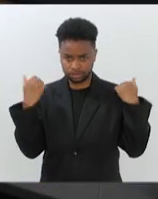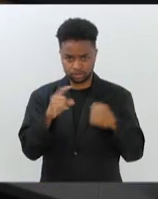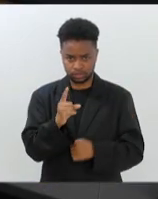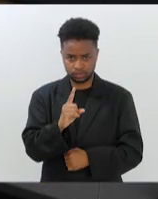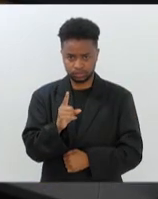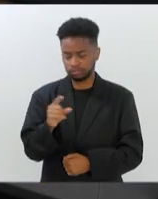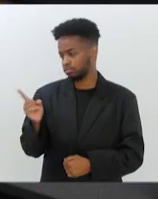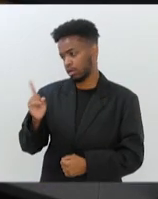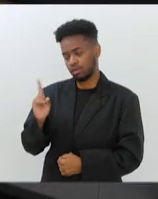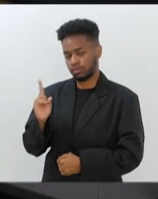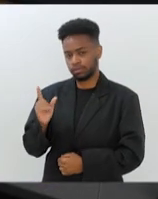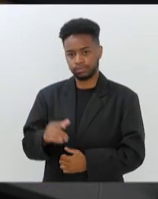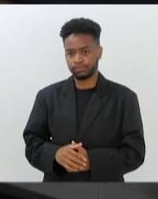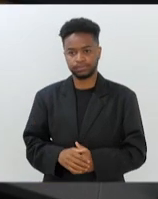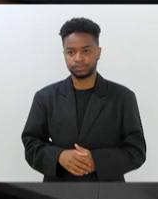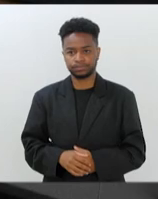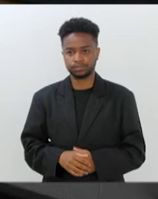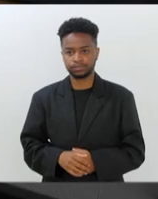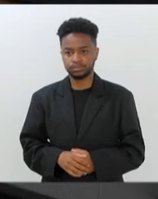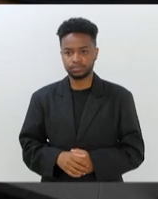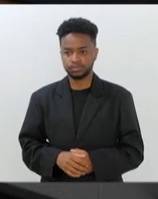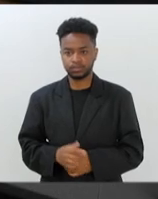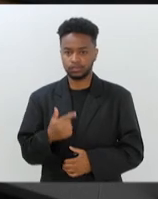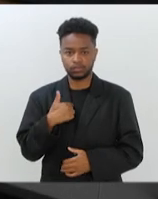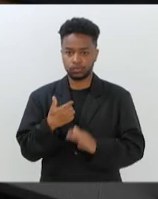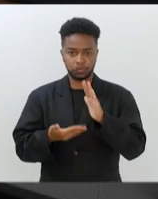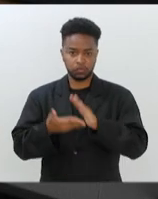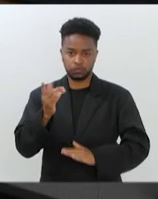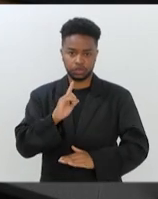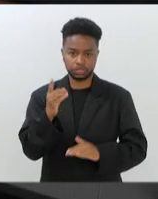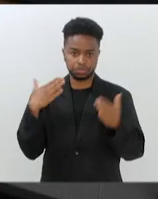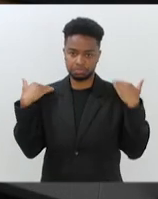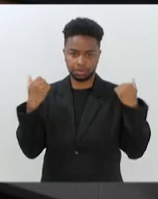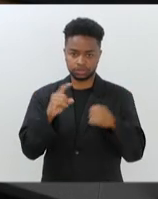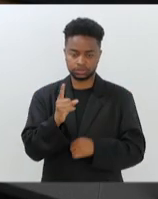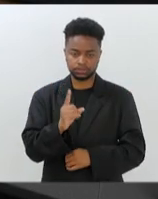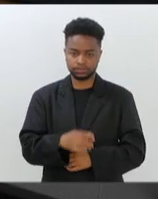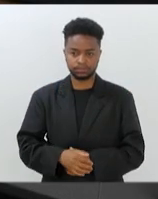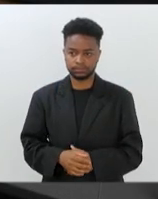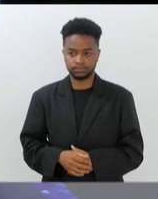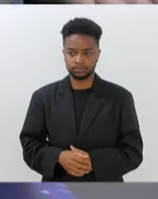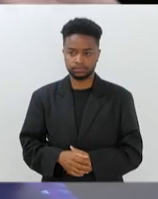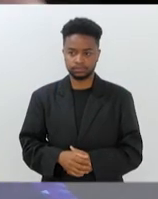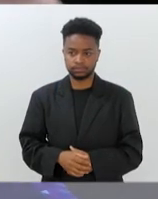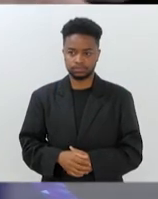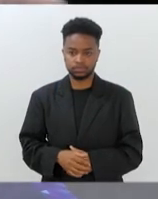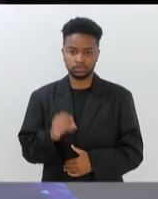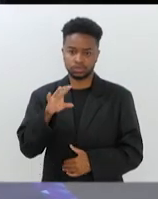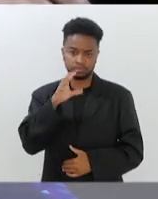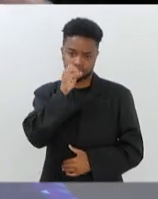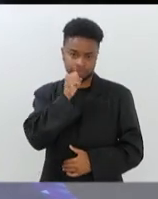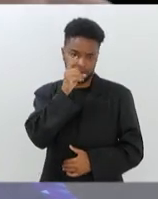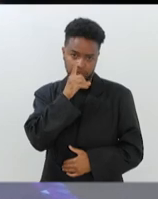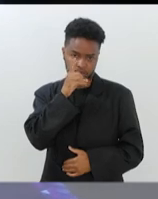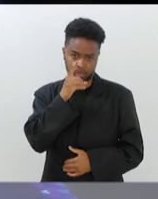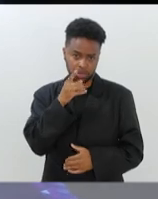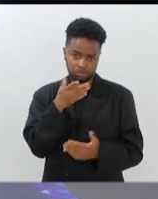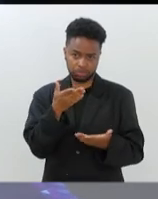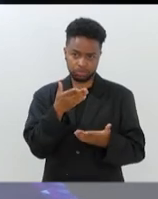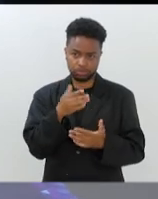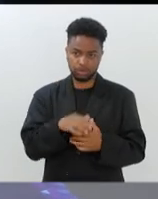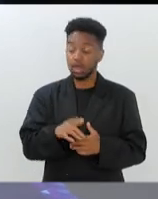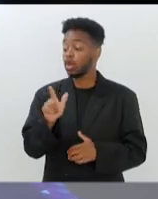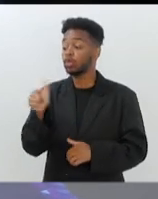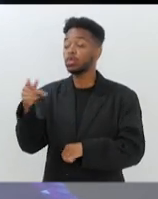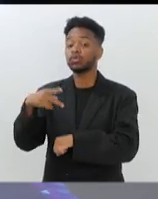não não não não fiz nenhum nenhuma viagem a passeio a não ser em períodos de final de semana ou seja internacionais